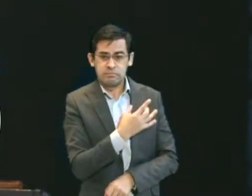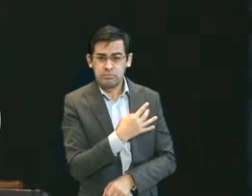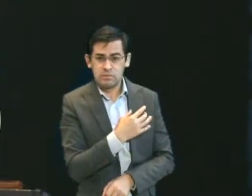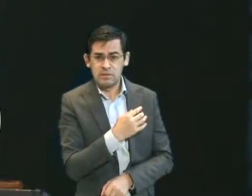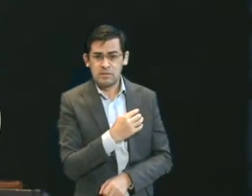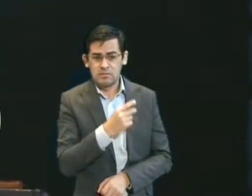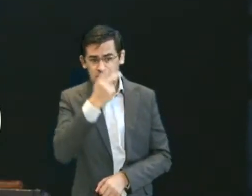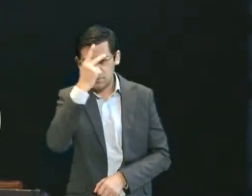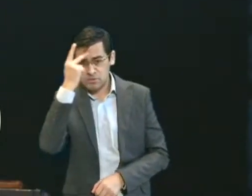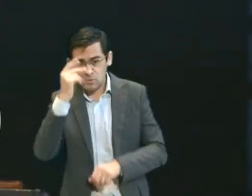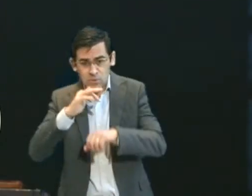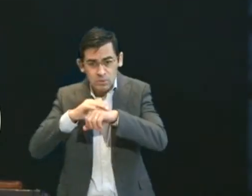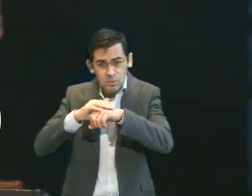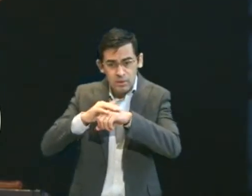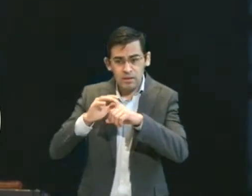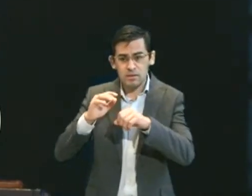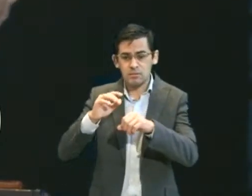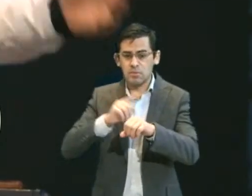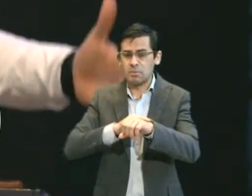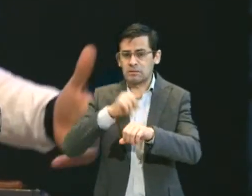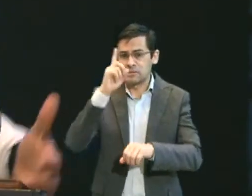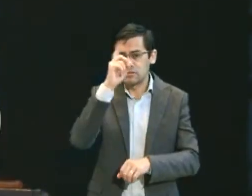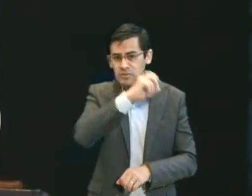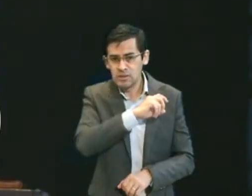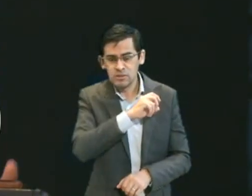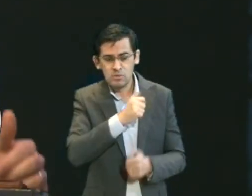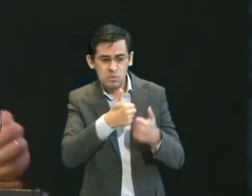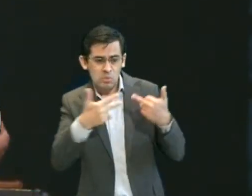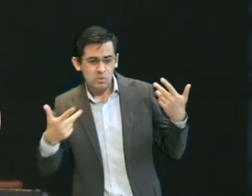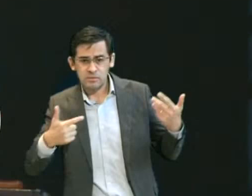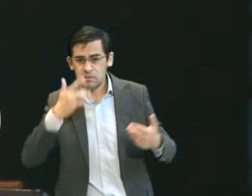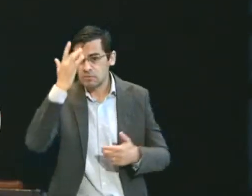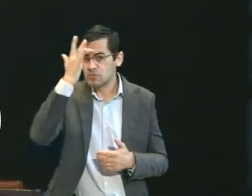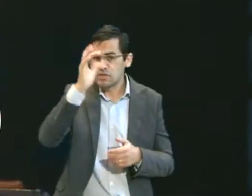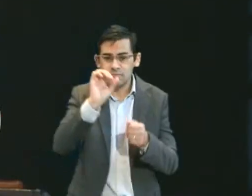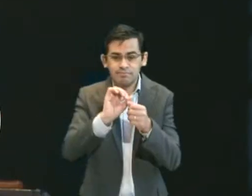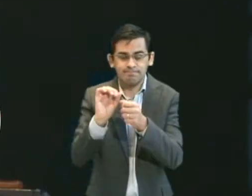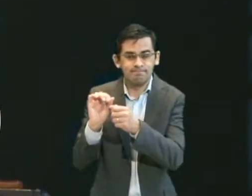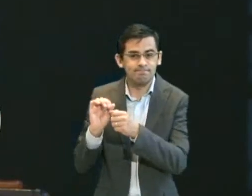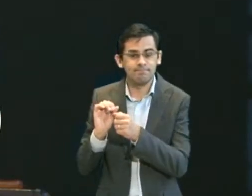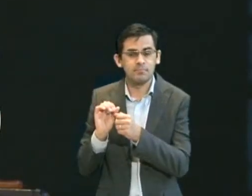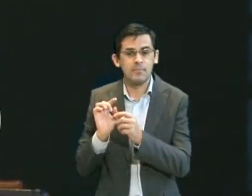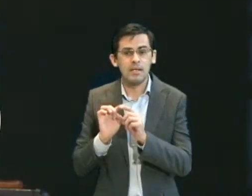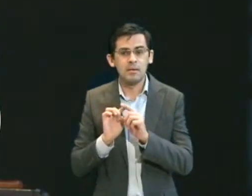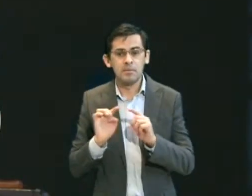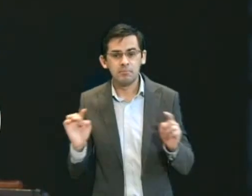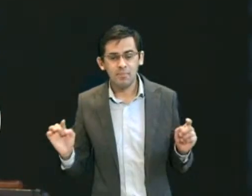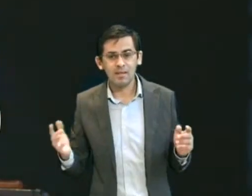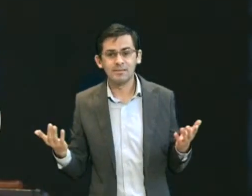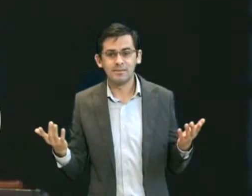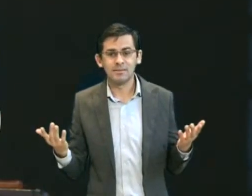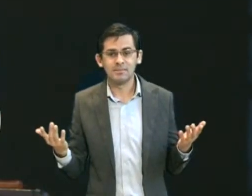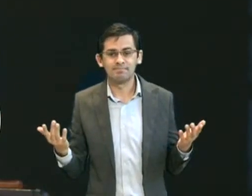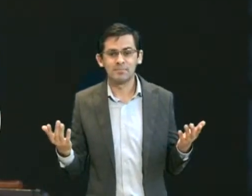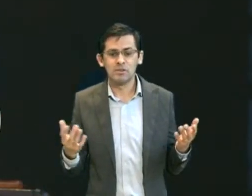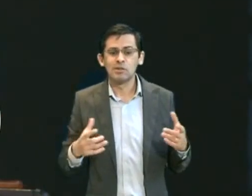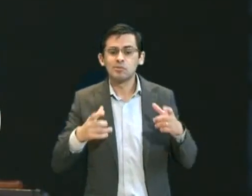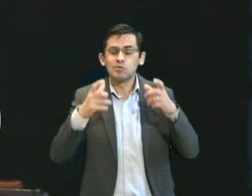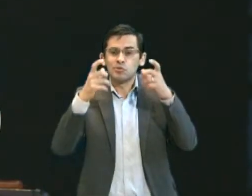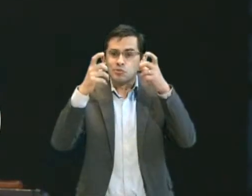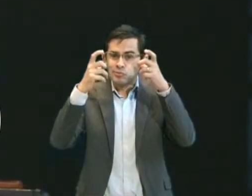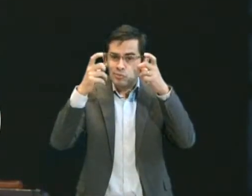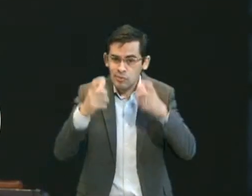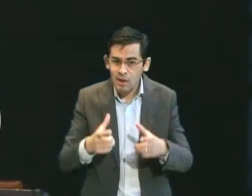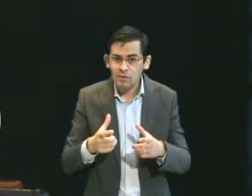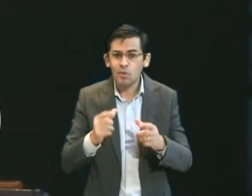alguém que está doente, é uma situação complicada, é algo que eu não sei lidar. Mas nesse vale de Jaboque, quando todo mundo